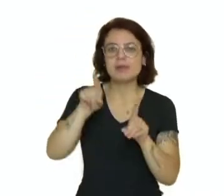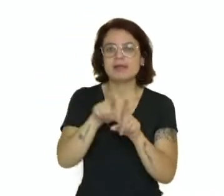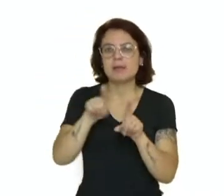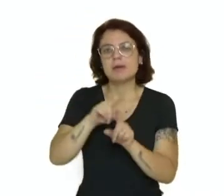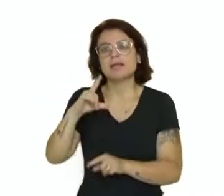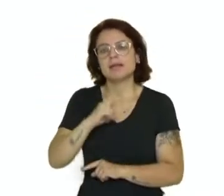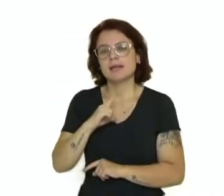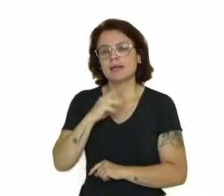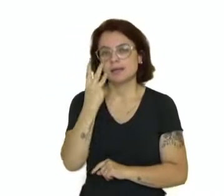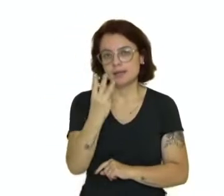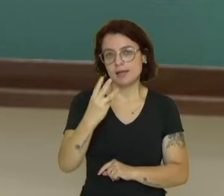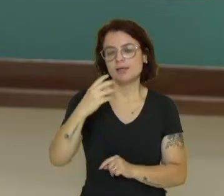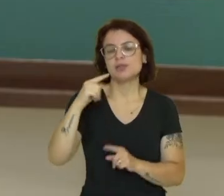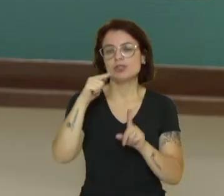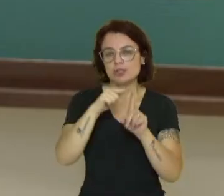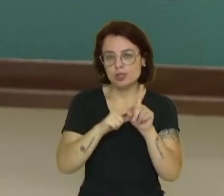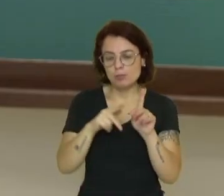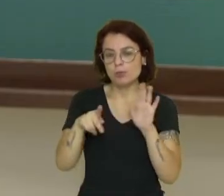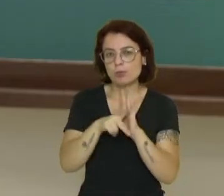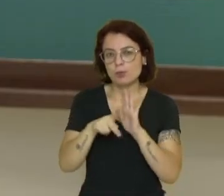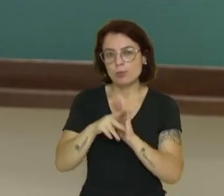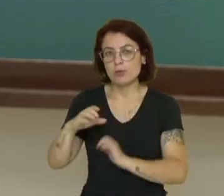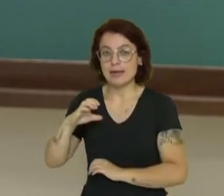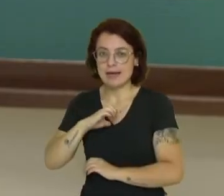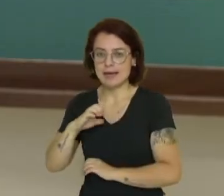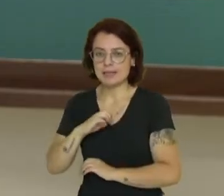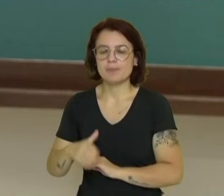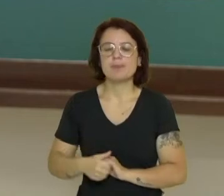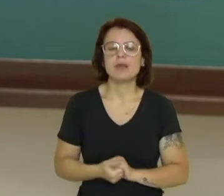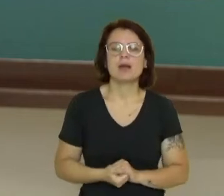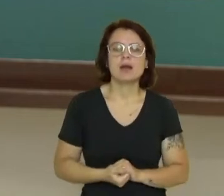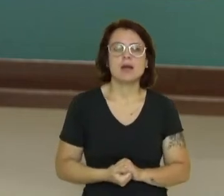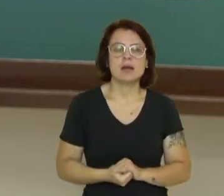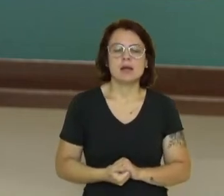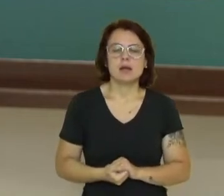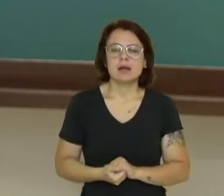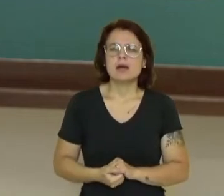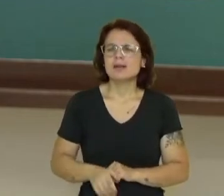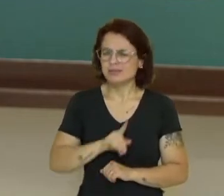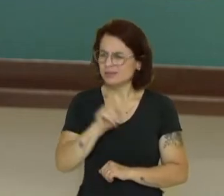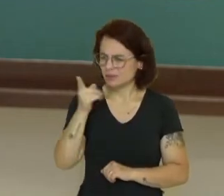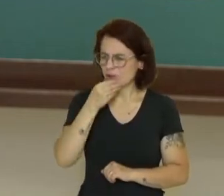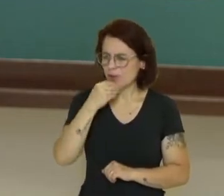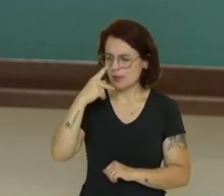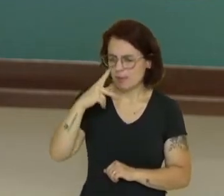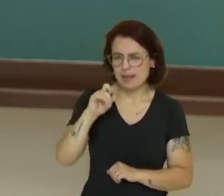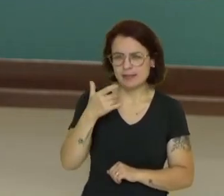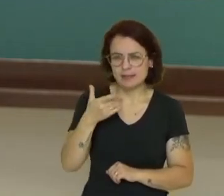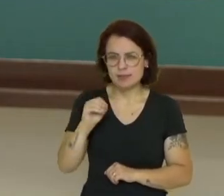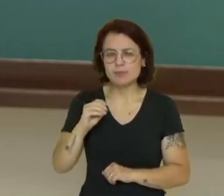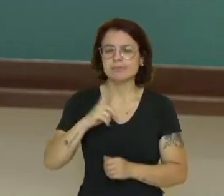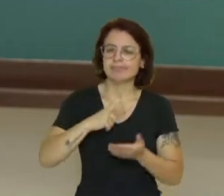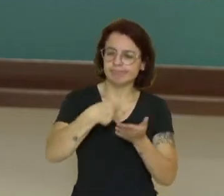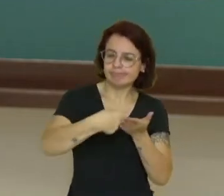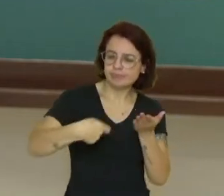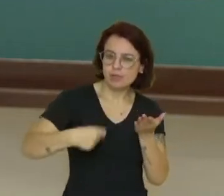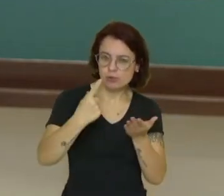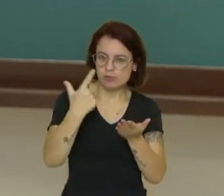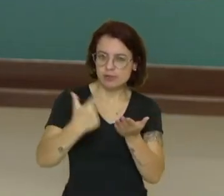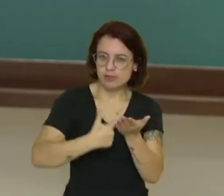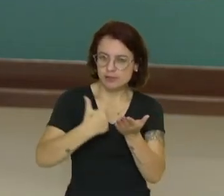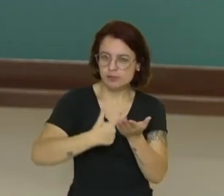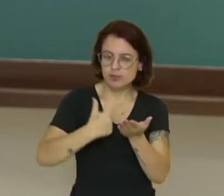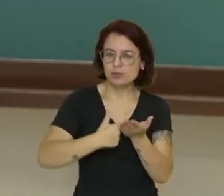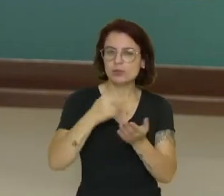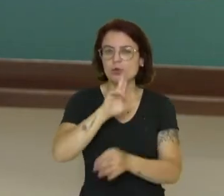ele escreve um livro que chama A República. E nesse livro ele está pensando assim: como deveria ser uma cidade